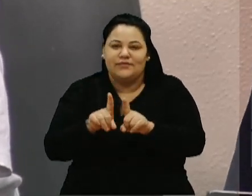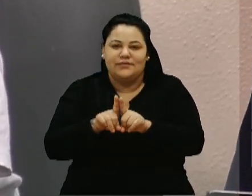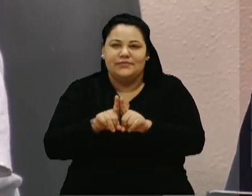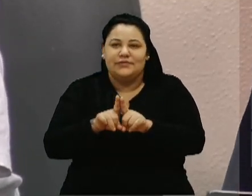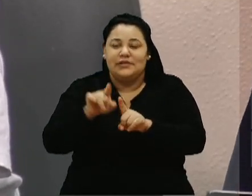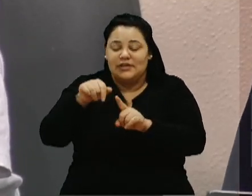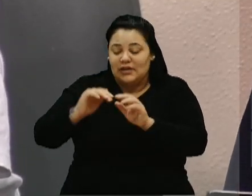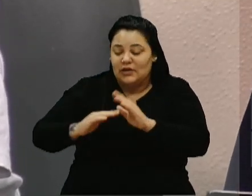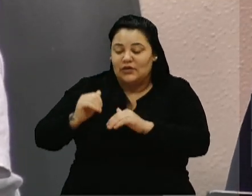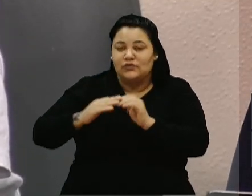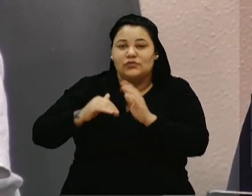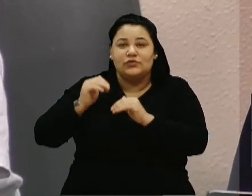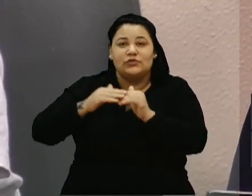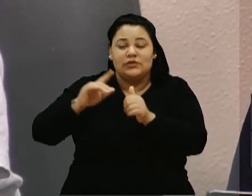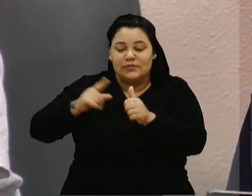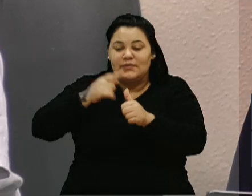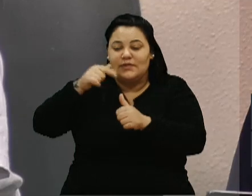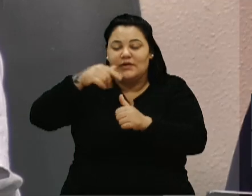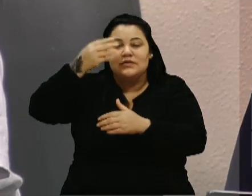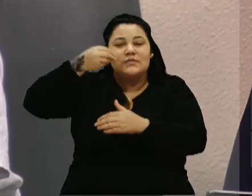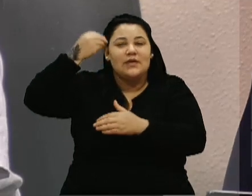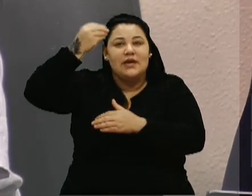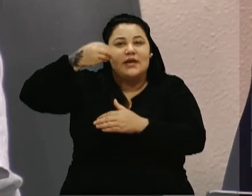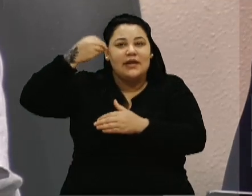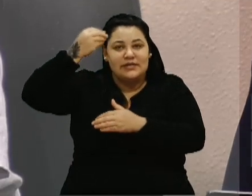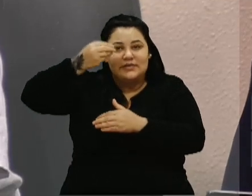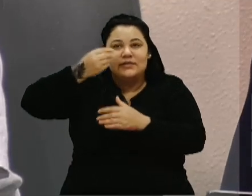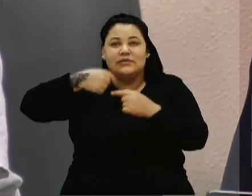se constituiu uma das primeiras experiências de